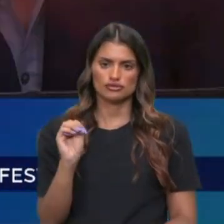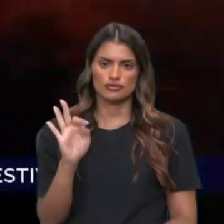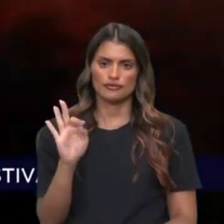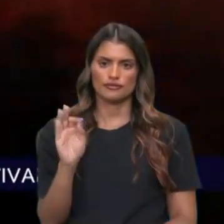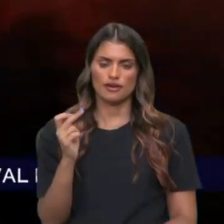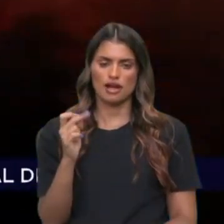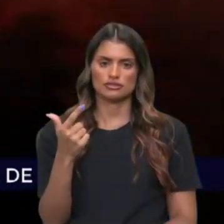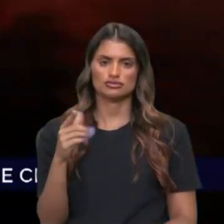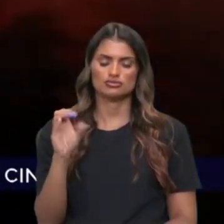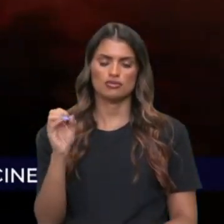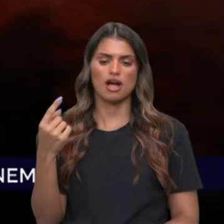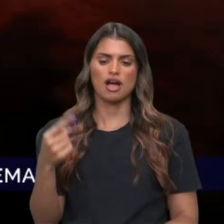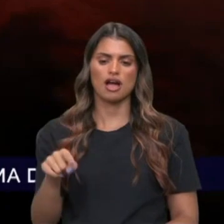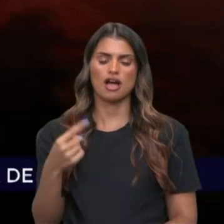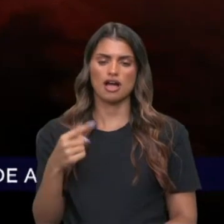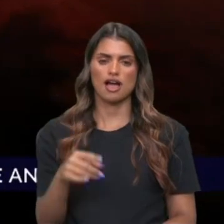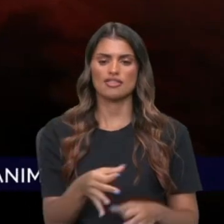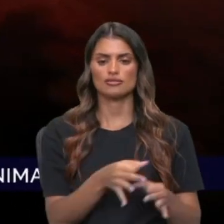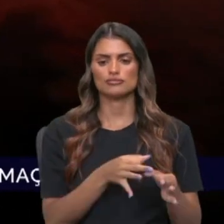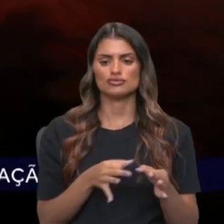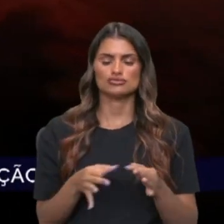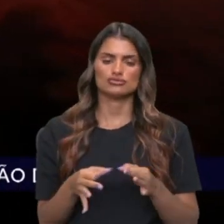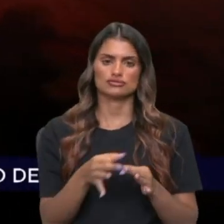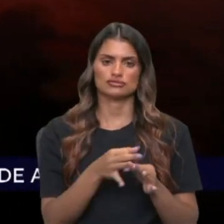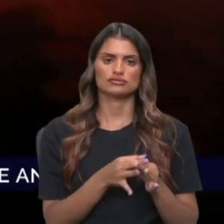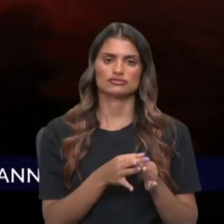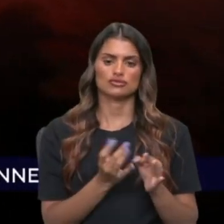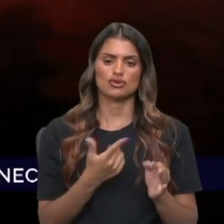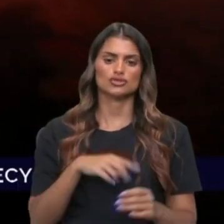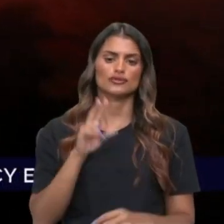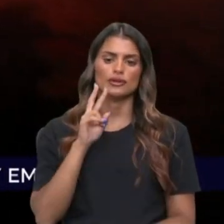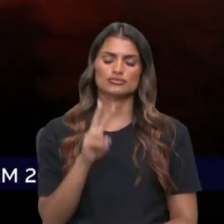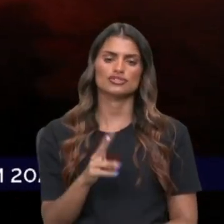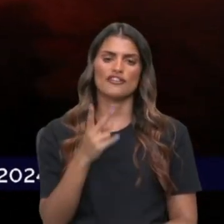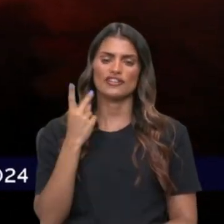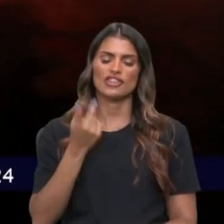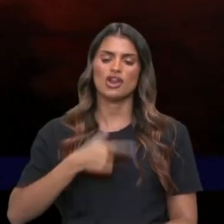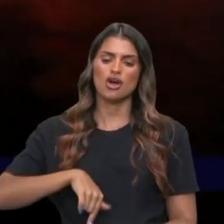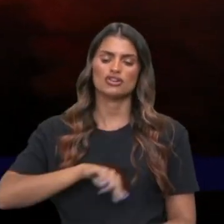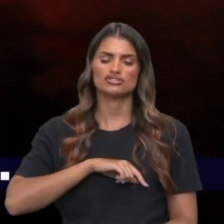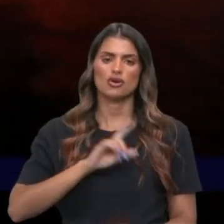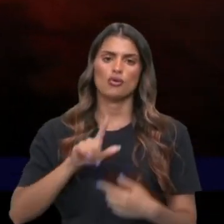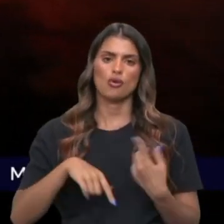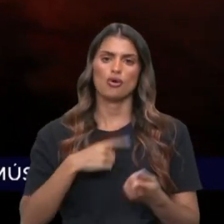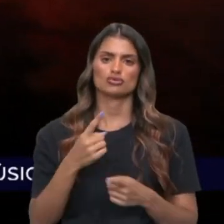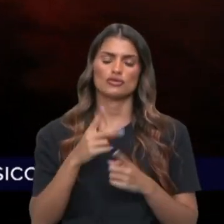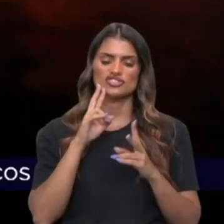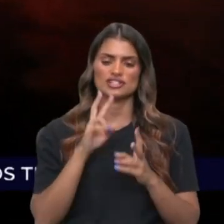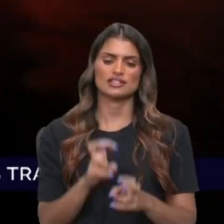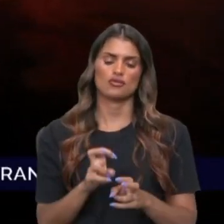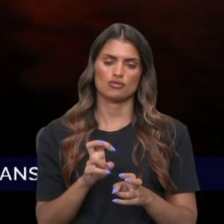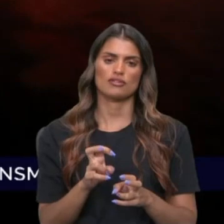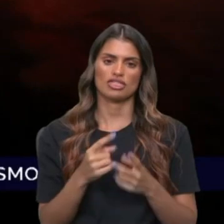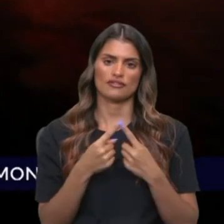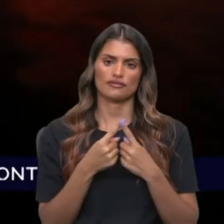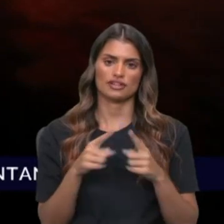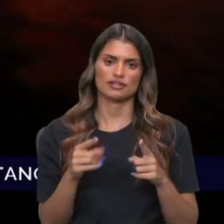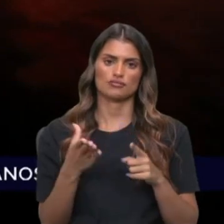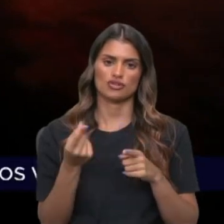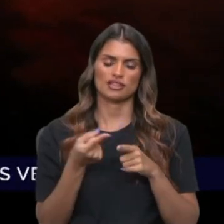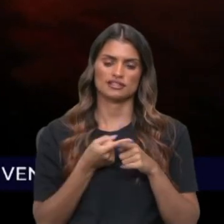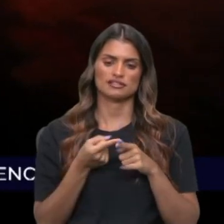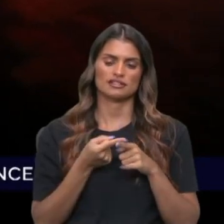facto, ali átomos que correspondem àquilo que nós encontramos na nossa vida. Há um outro resultado desta investigação que é igualmente muito